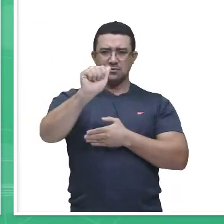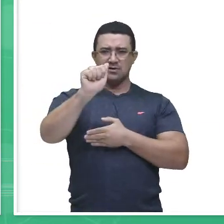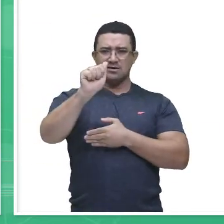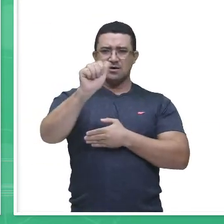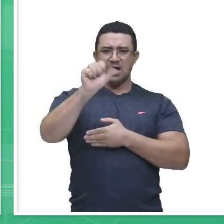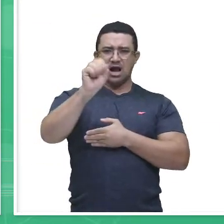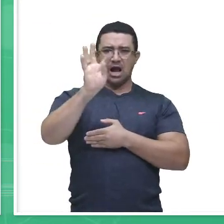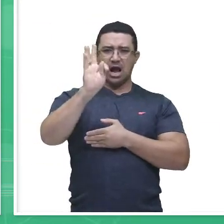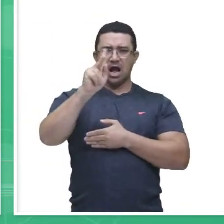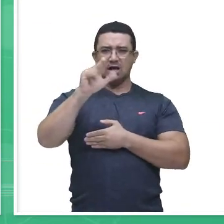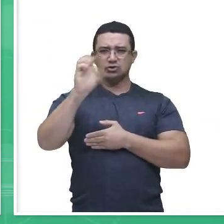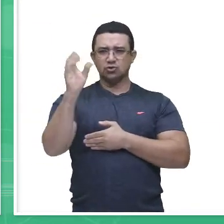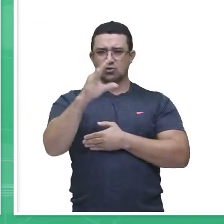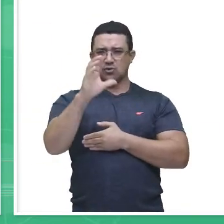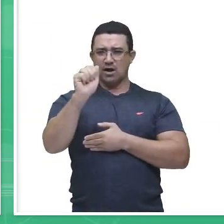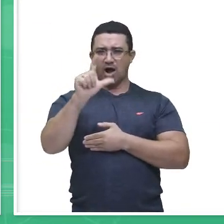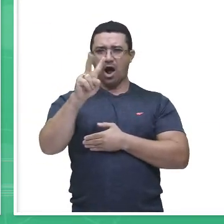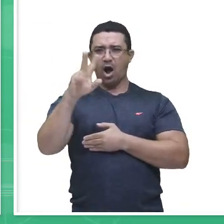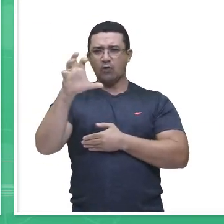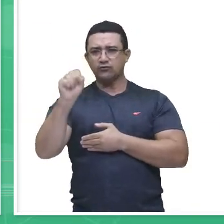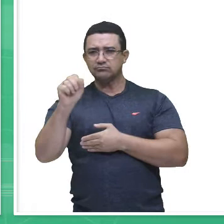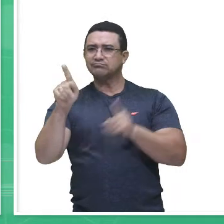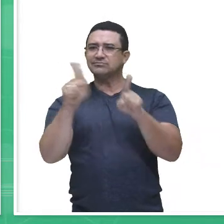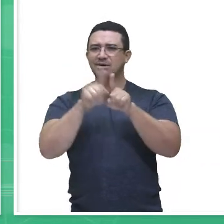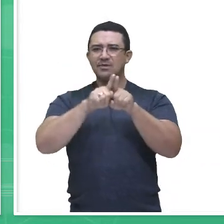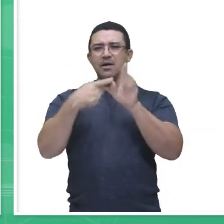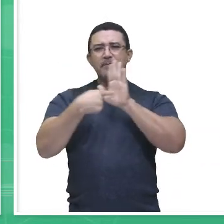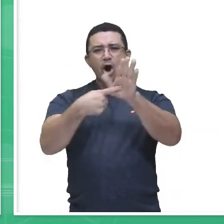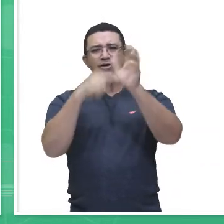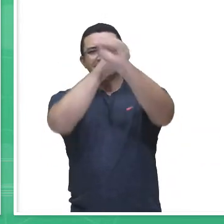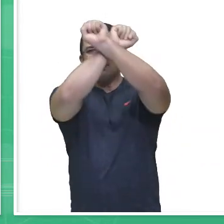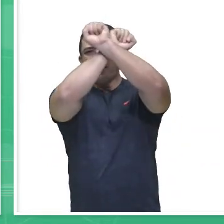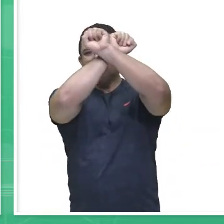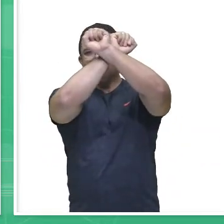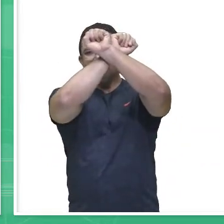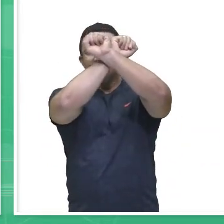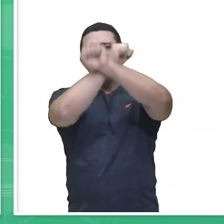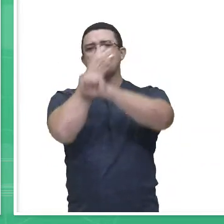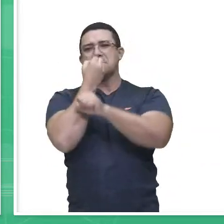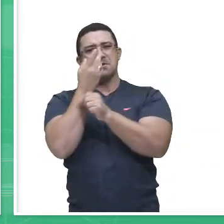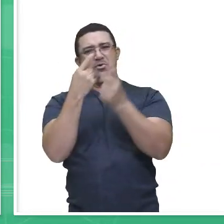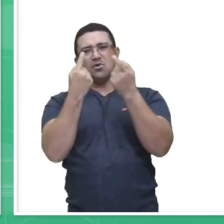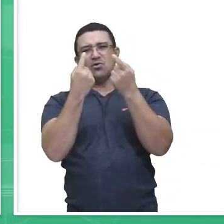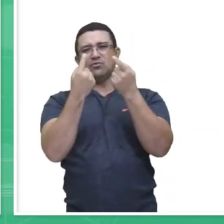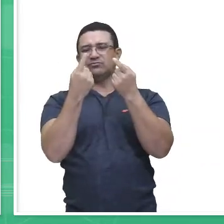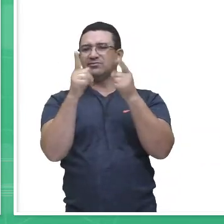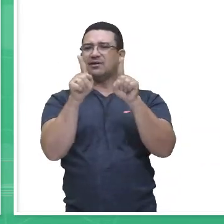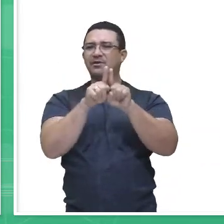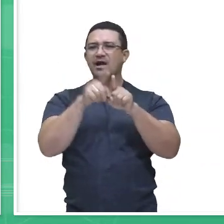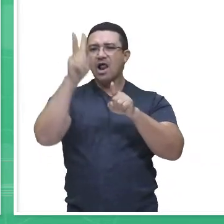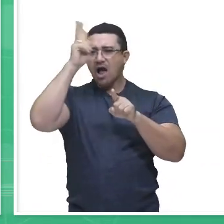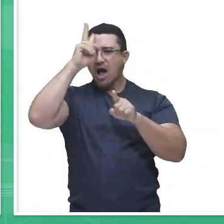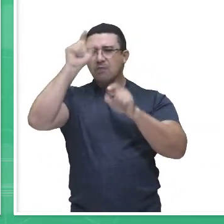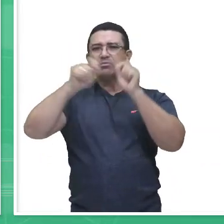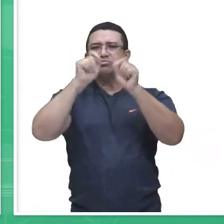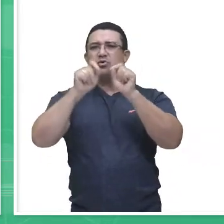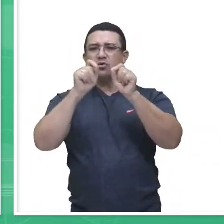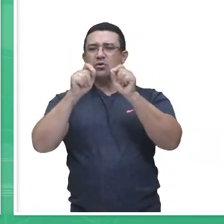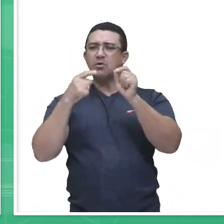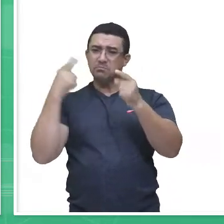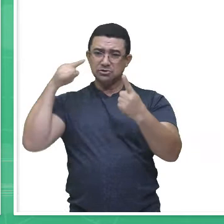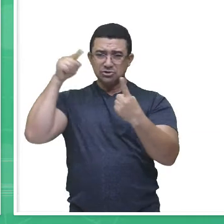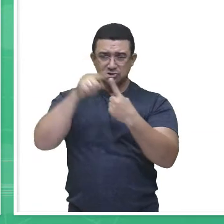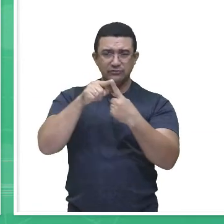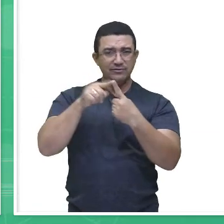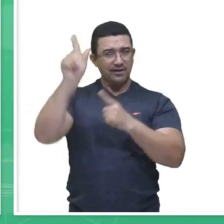vai denunciar determinadas realidades, né, que não são favoráveis, que são ruins. Lembram das funções da literatura? Uma delas